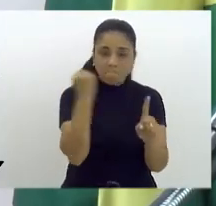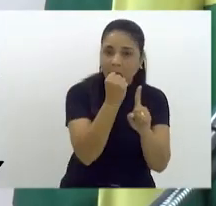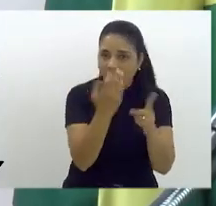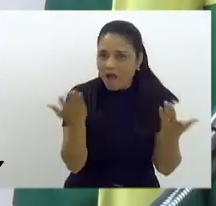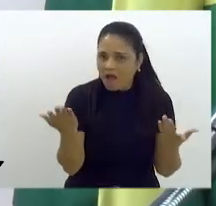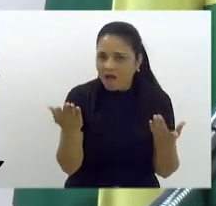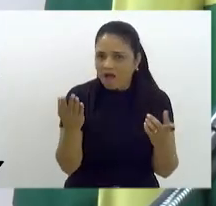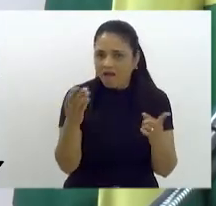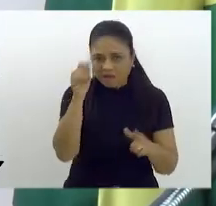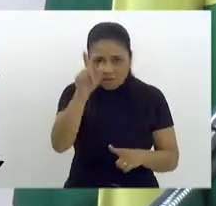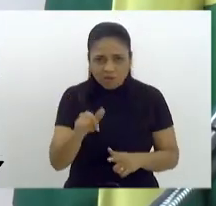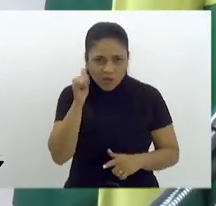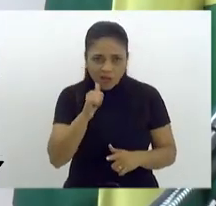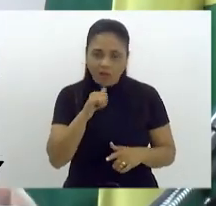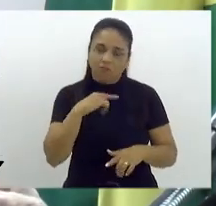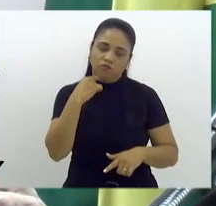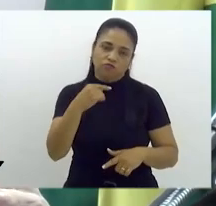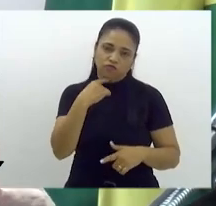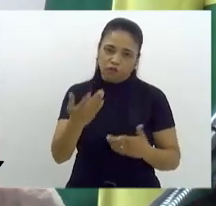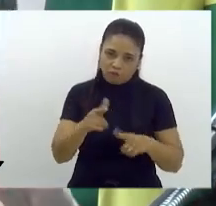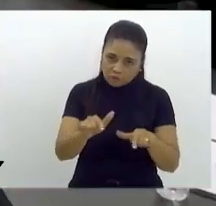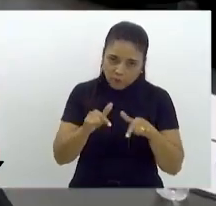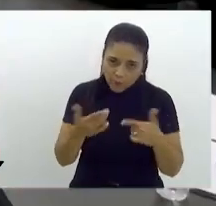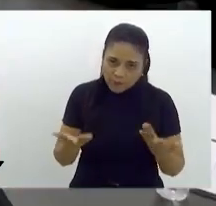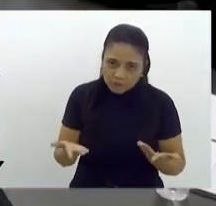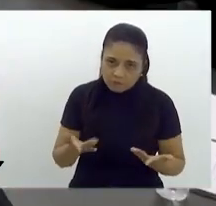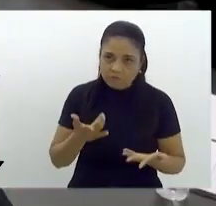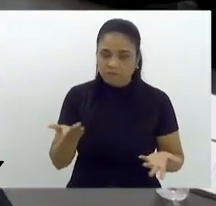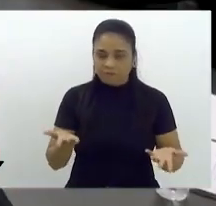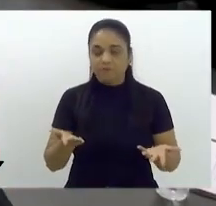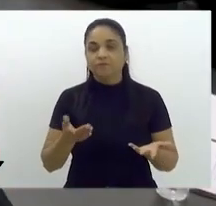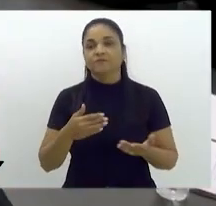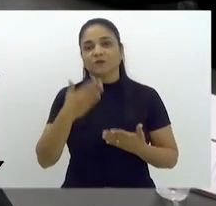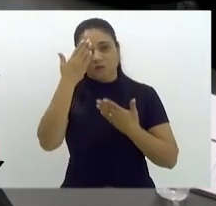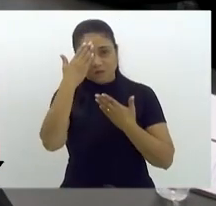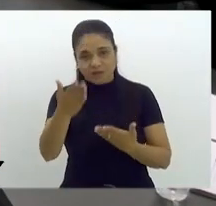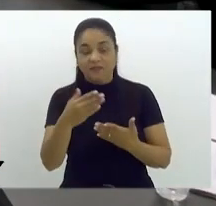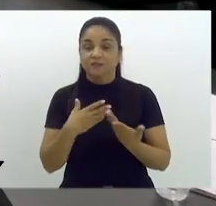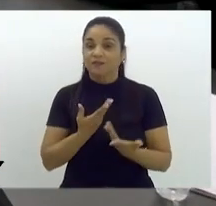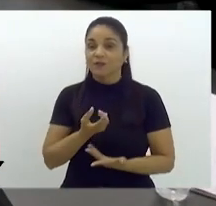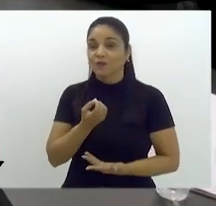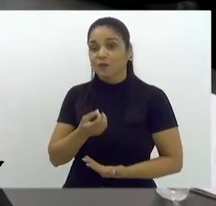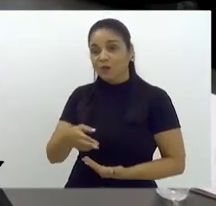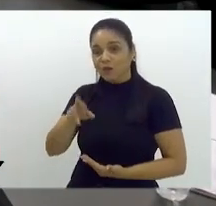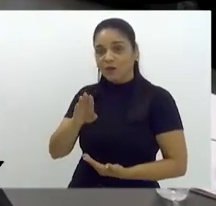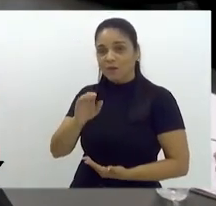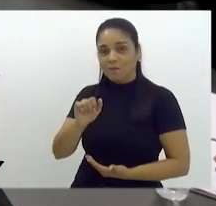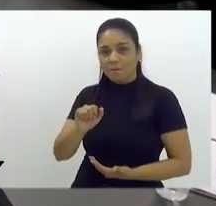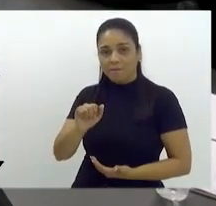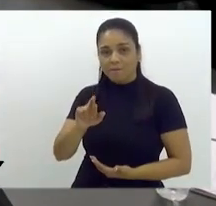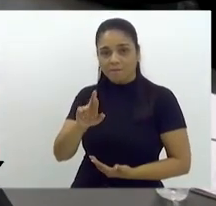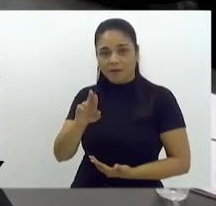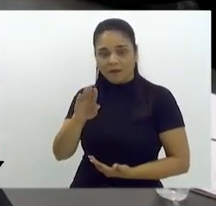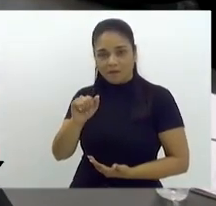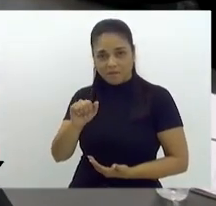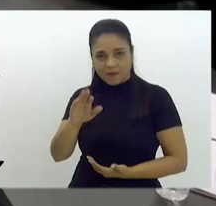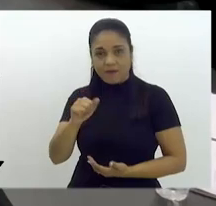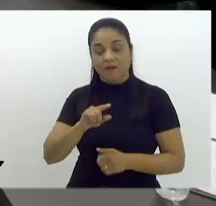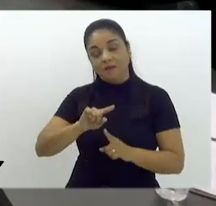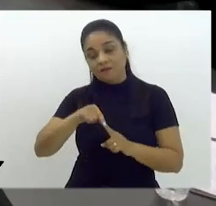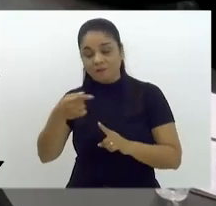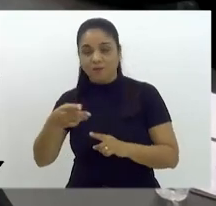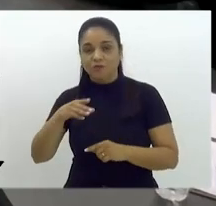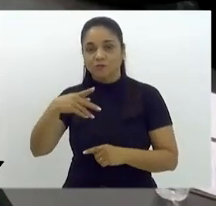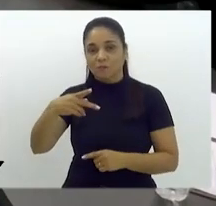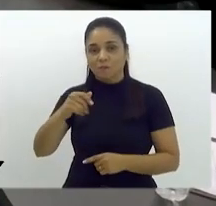a medida produtiva saiu tá é isso obrigado doutorações em seguida Doutor Pablo